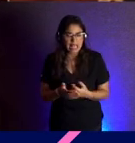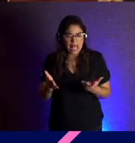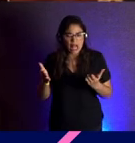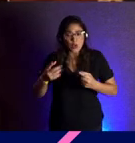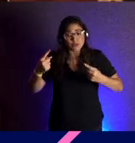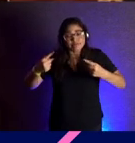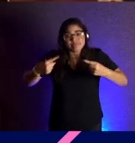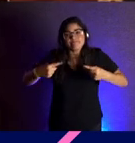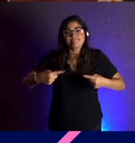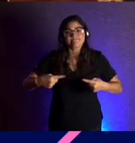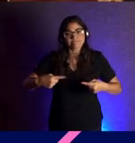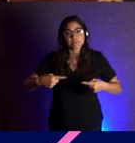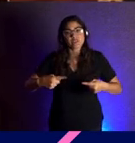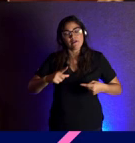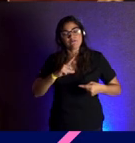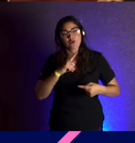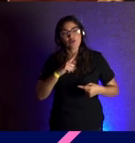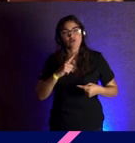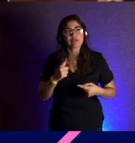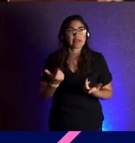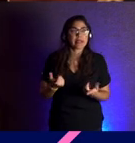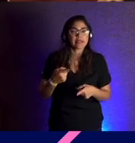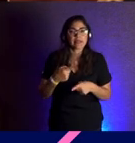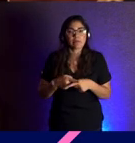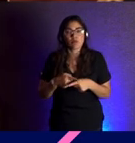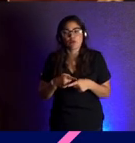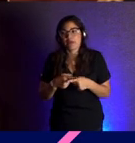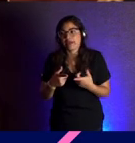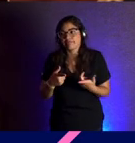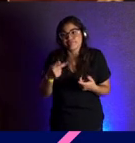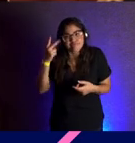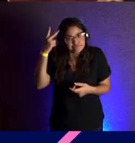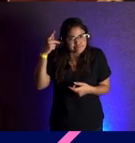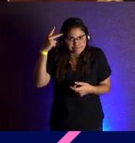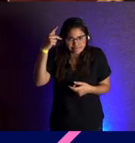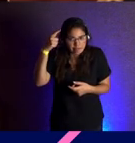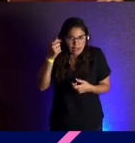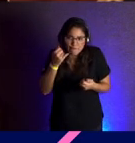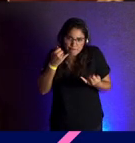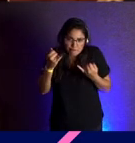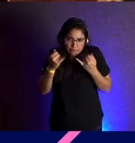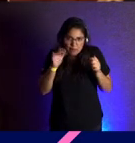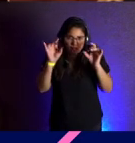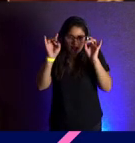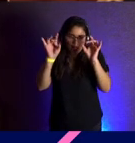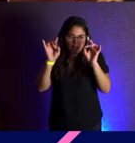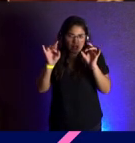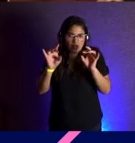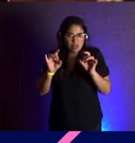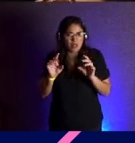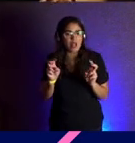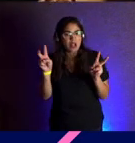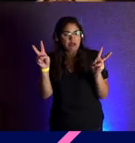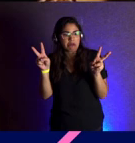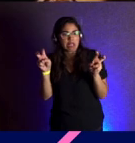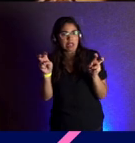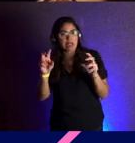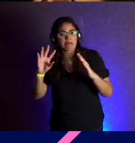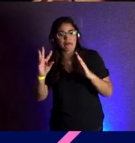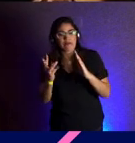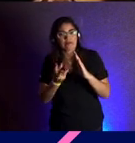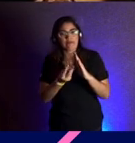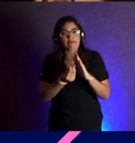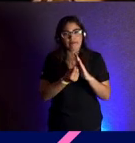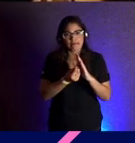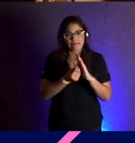Porque, em geral, não tem informações específicas sobre quilombo e não existe, por exemplo, um